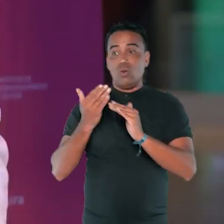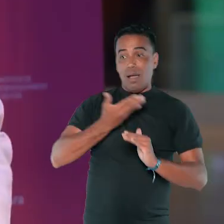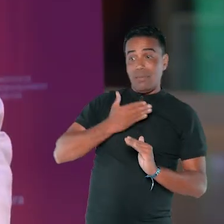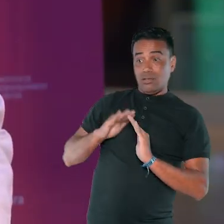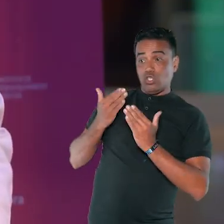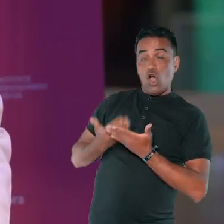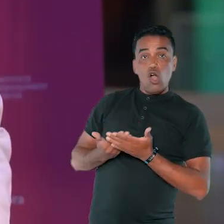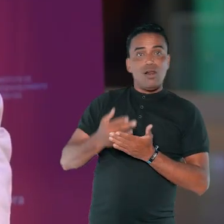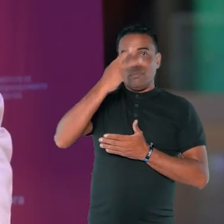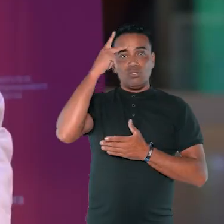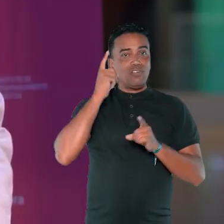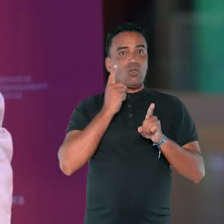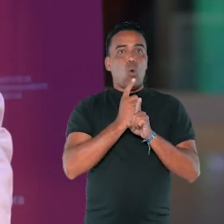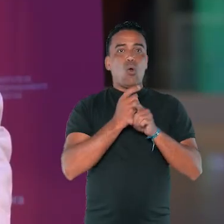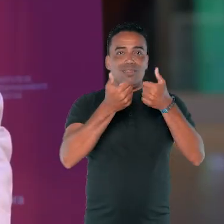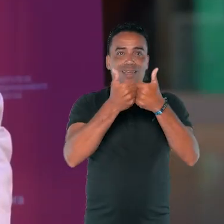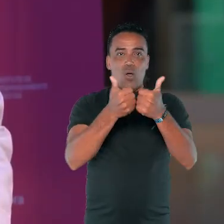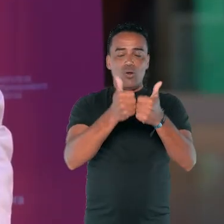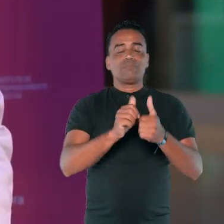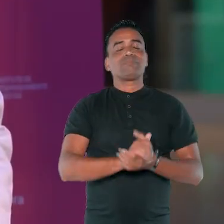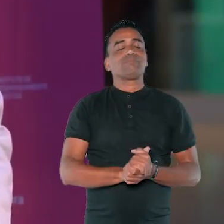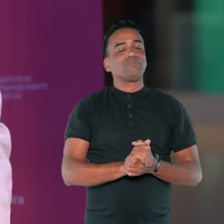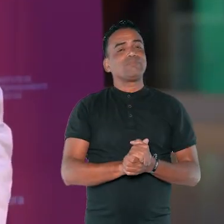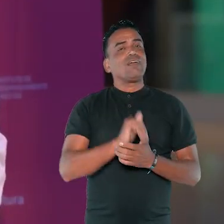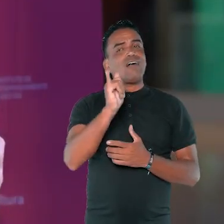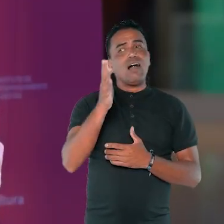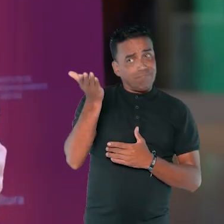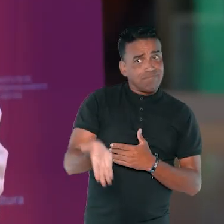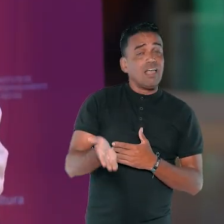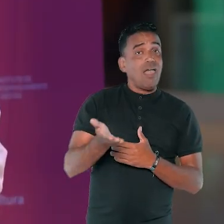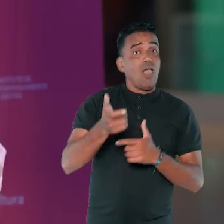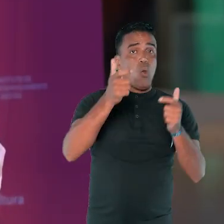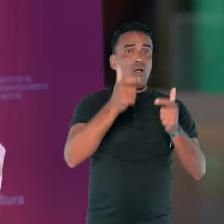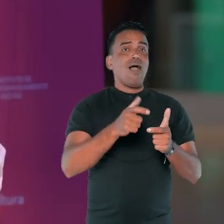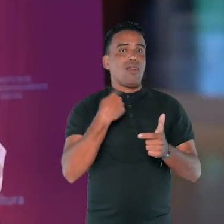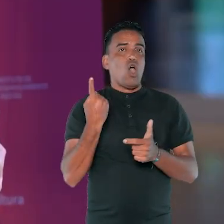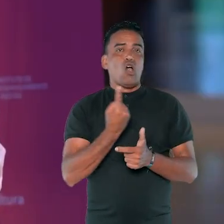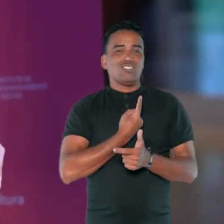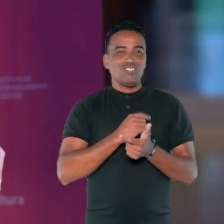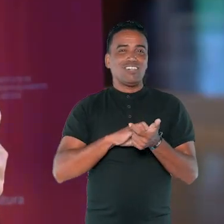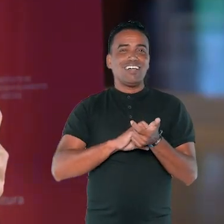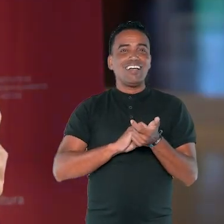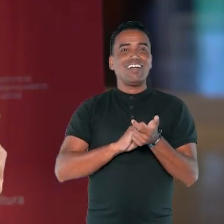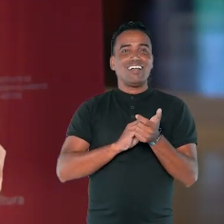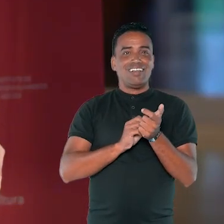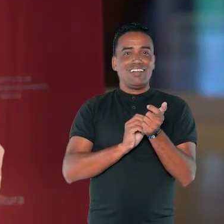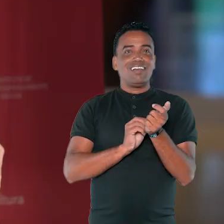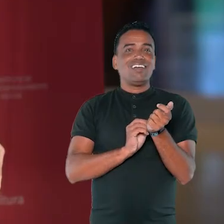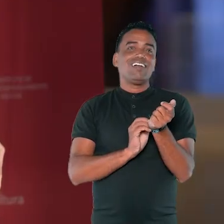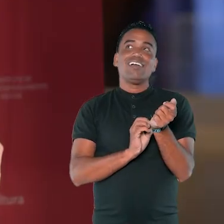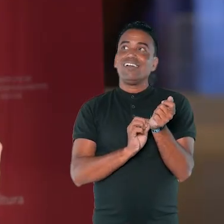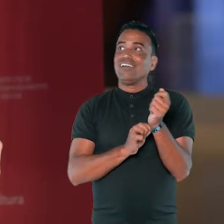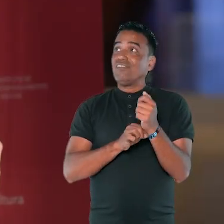encontra no ônibus, e dizer, olha, esse é o nosso lugar, vamos mudar esse lugar,